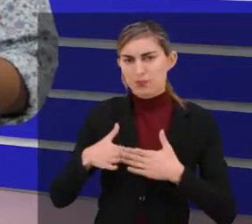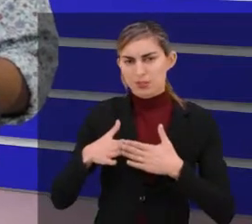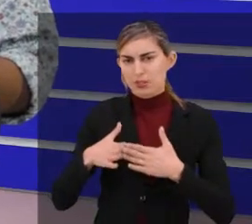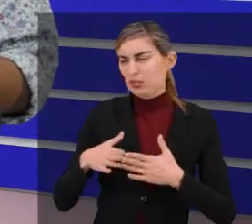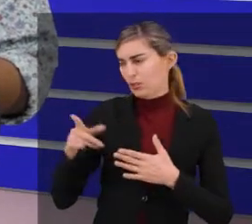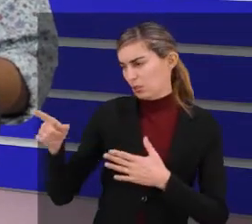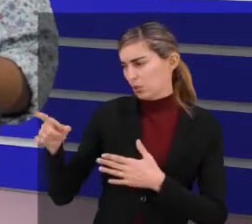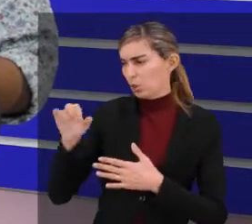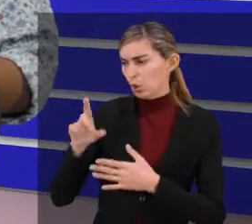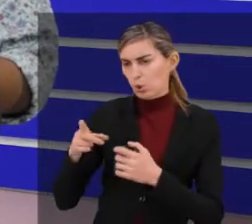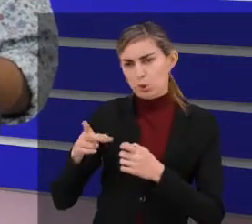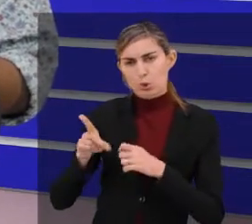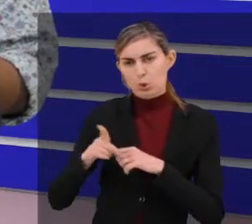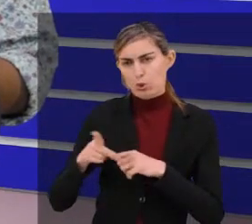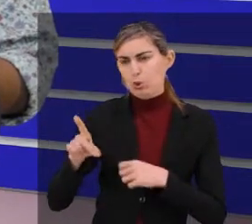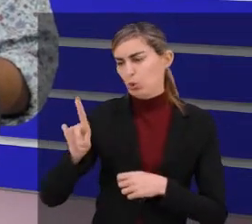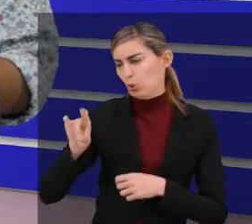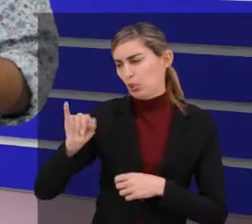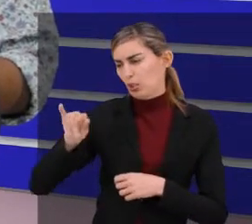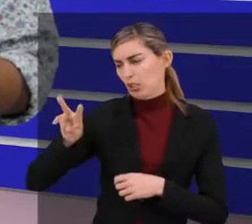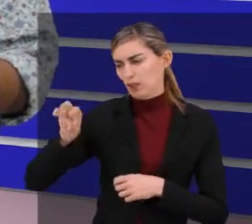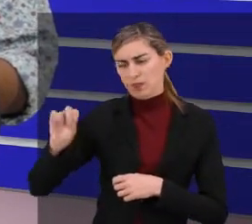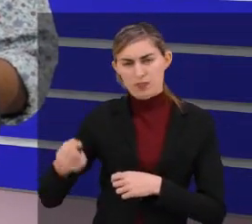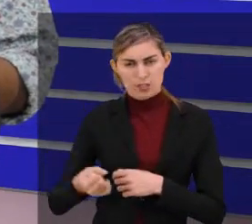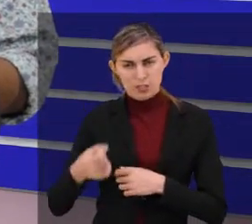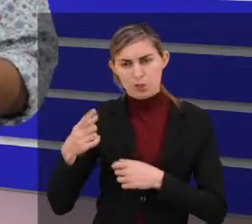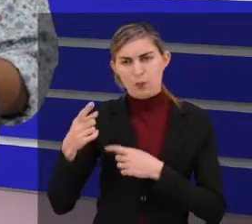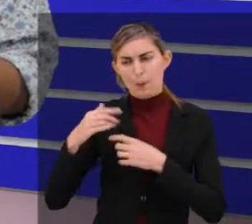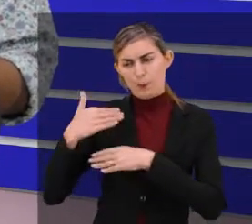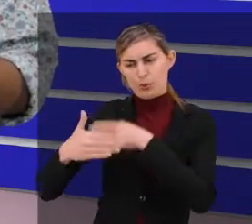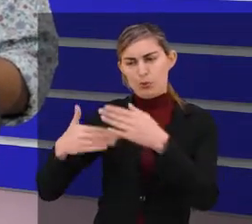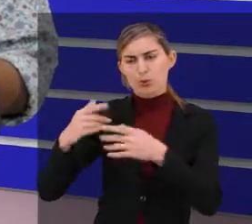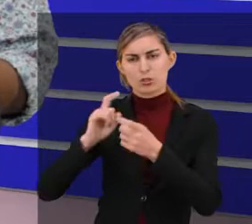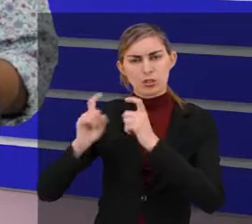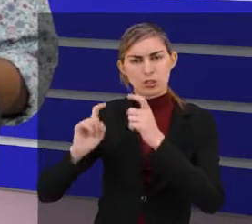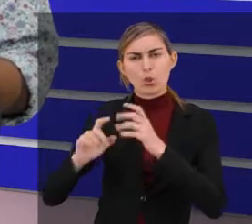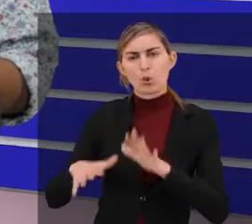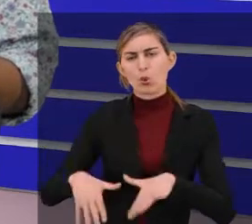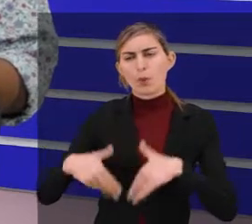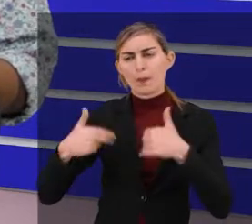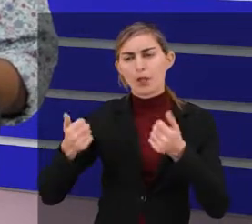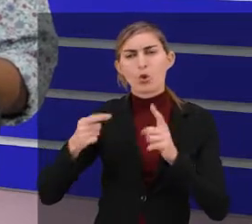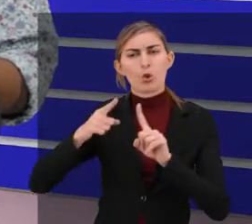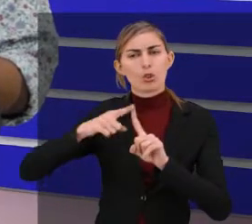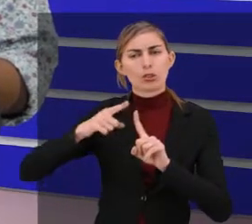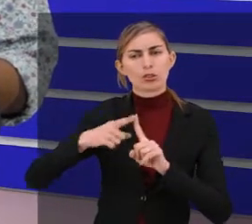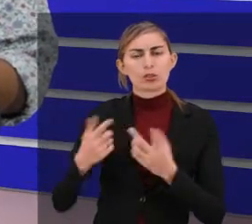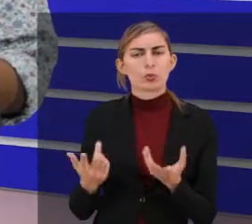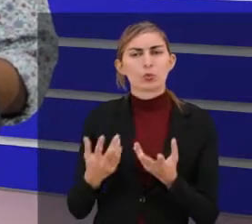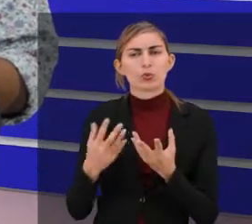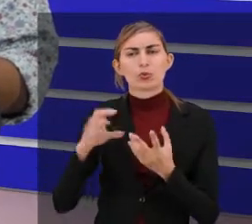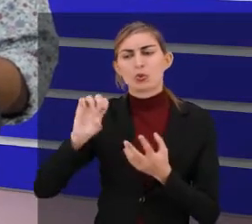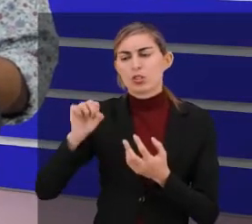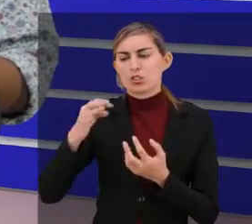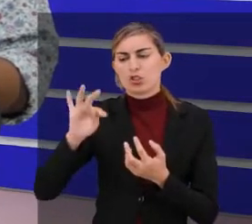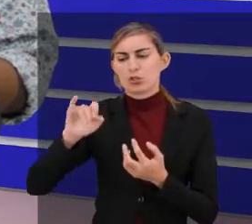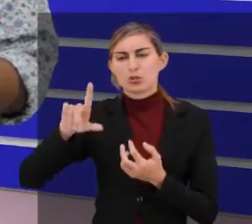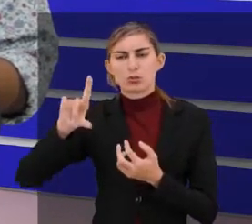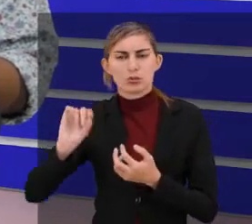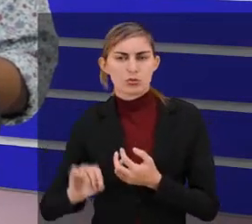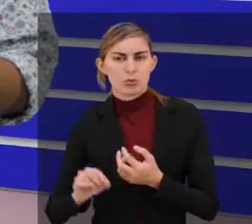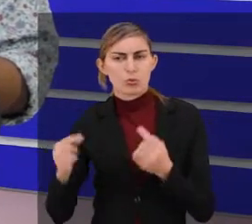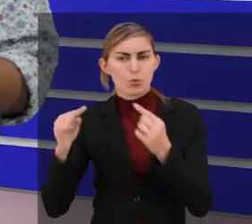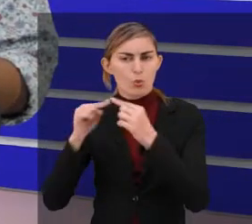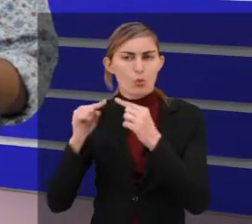do Dr. Ives sobre como no processo de negociação, qual é o estilo, assim, na sua opinião, claro,